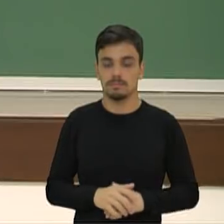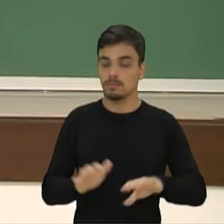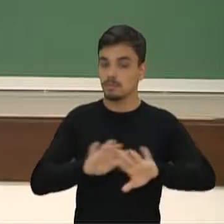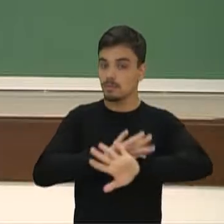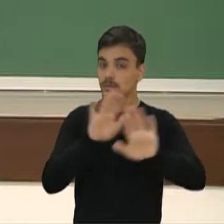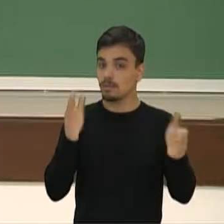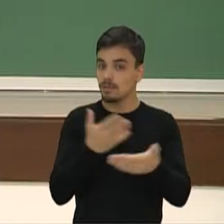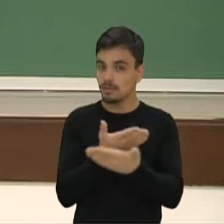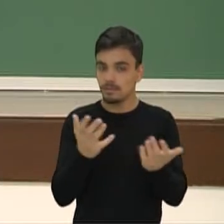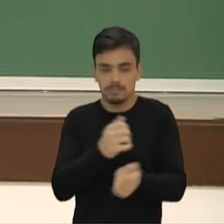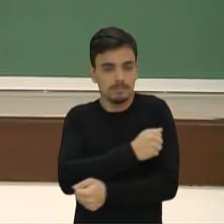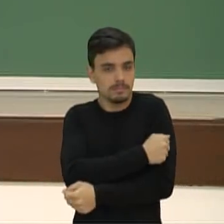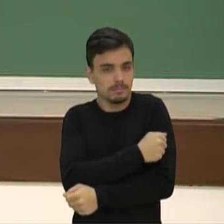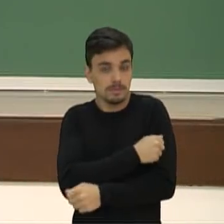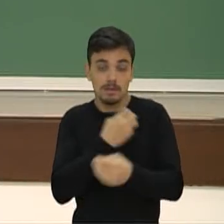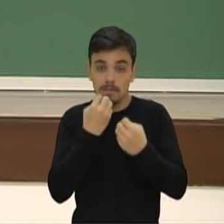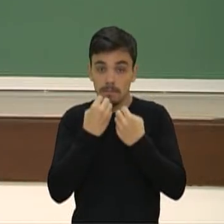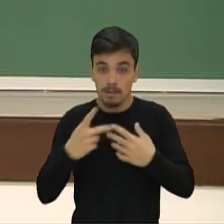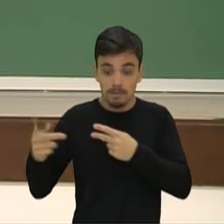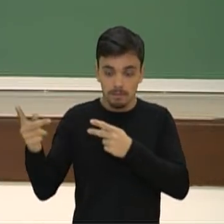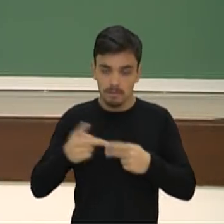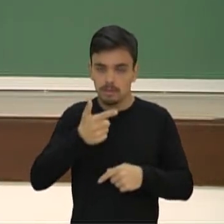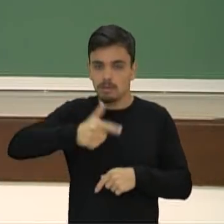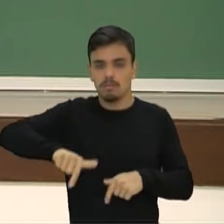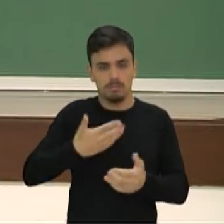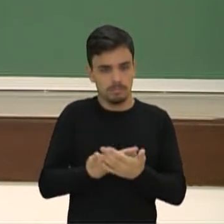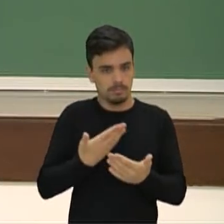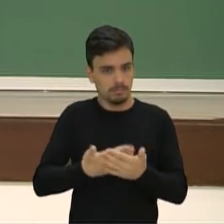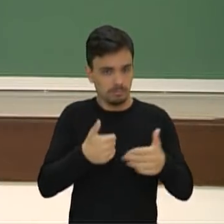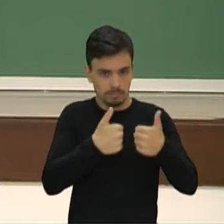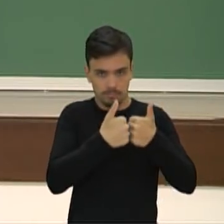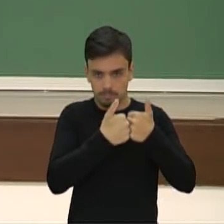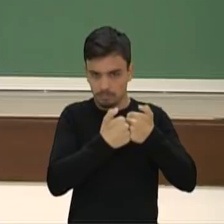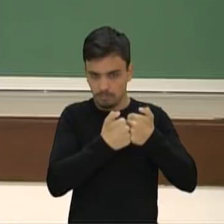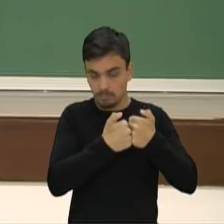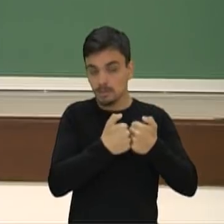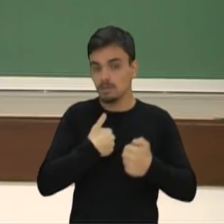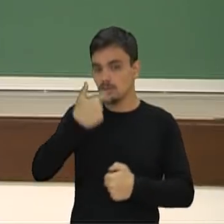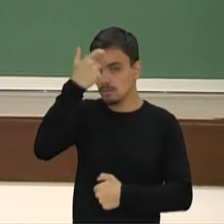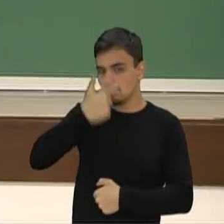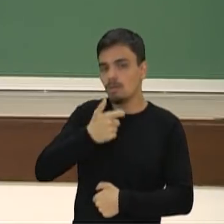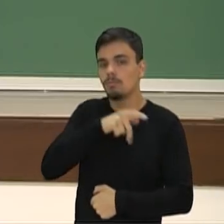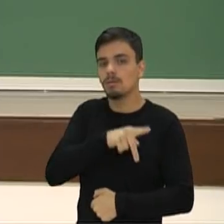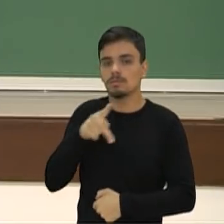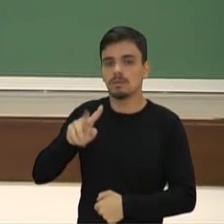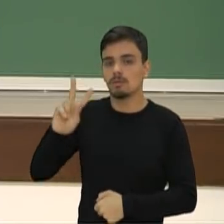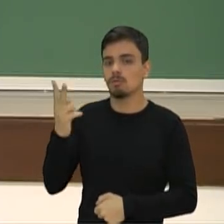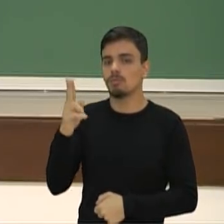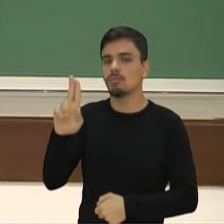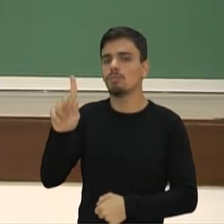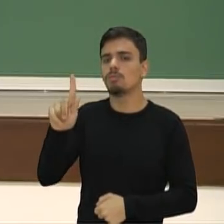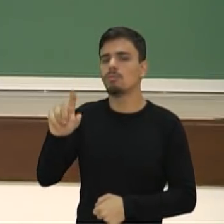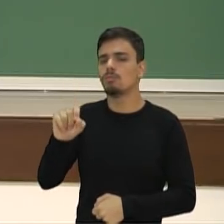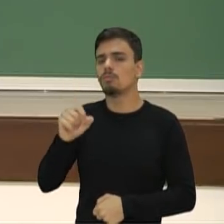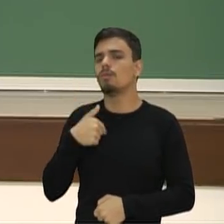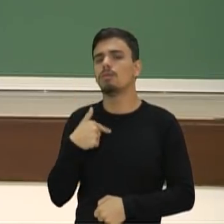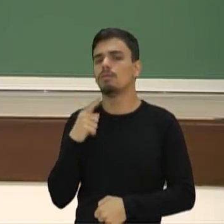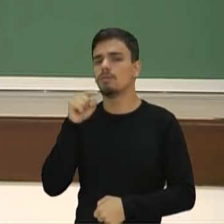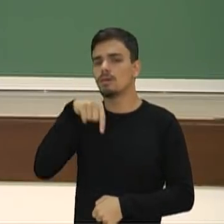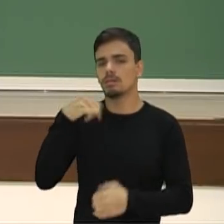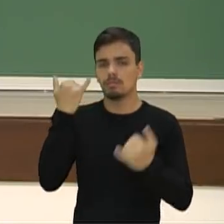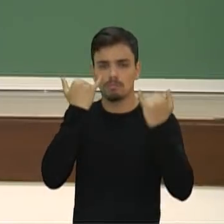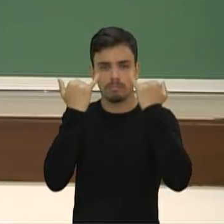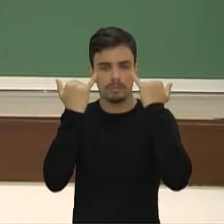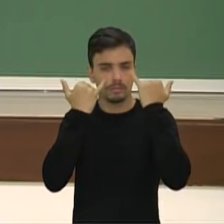Prezados alunos, sejam todos muito bem-vindos para mais uma aula de Física. Meu nome é Hugo Henrique, sou do município de Piraquara e venho trazer algumas